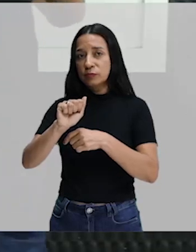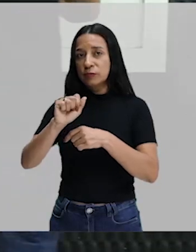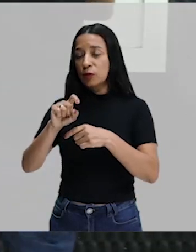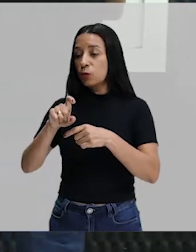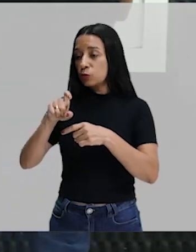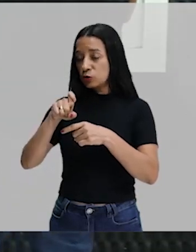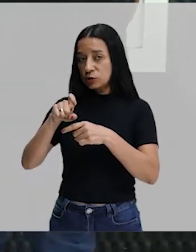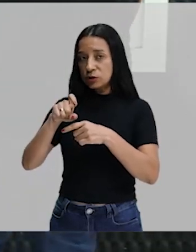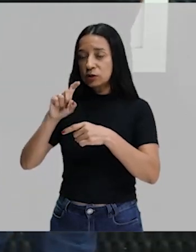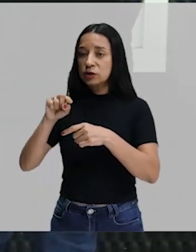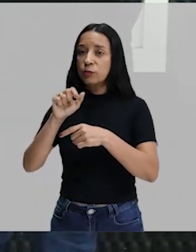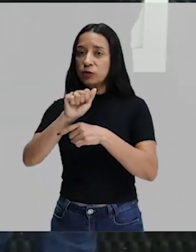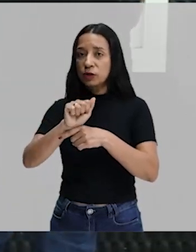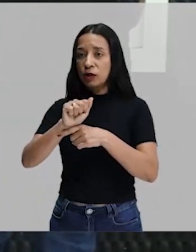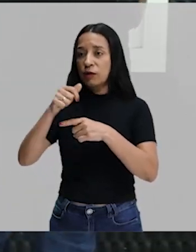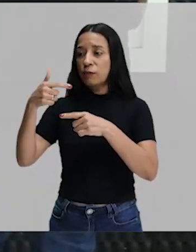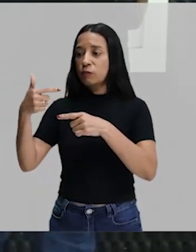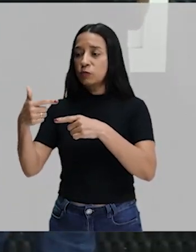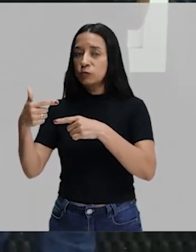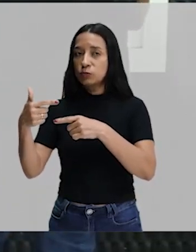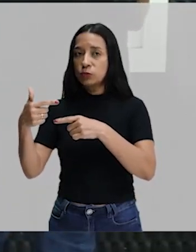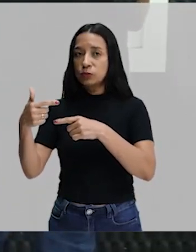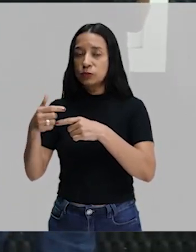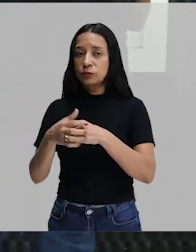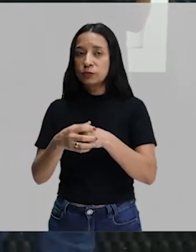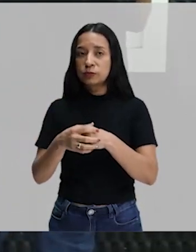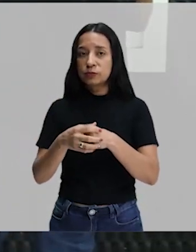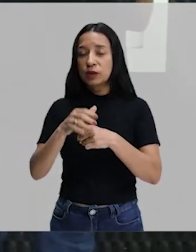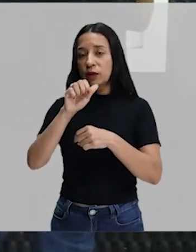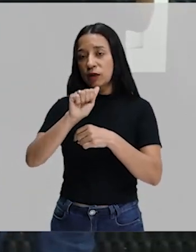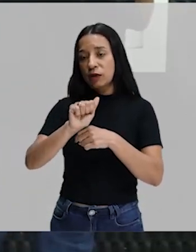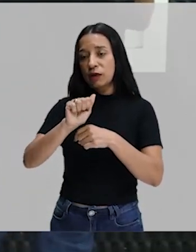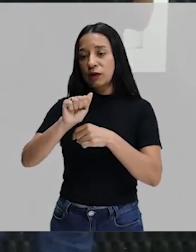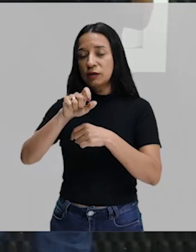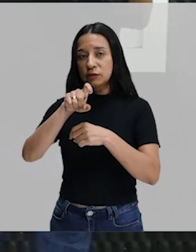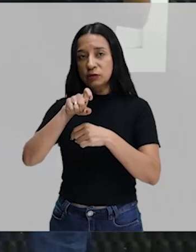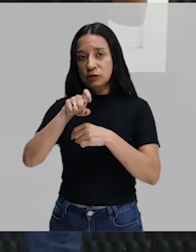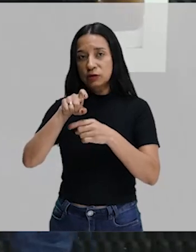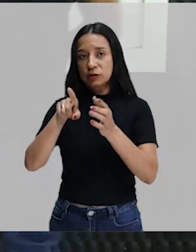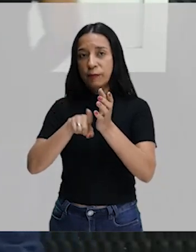encontrar AX menos 2A